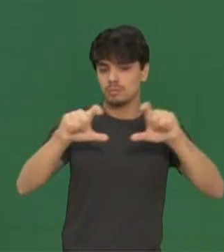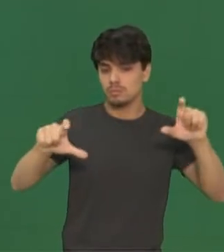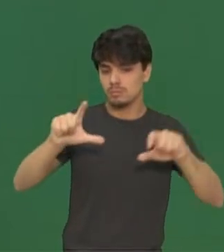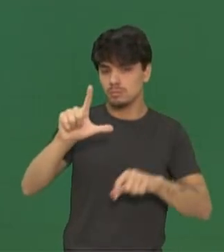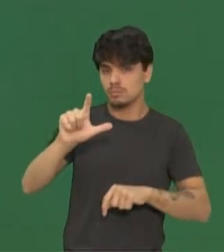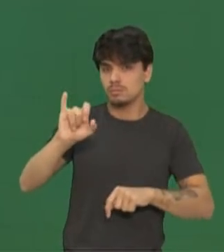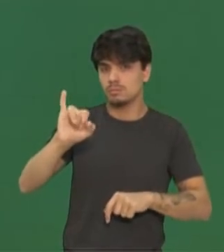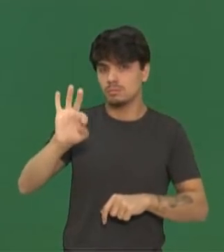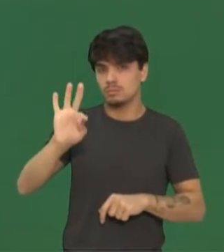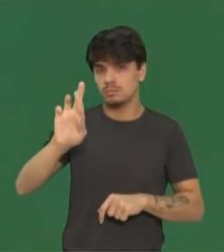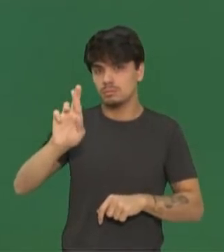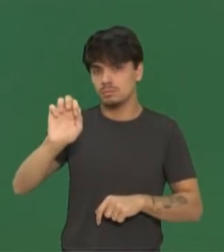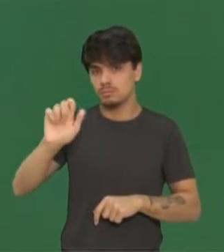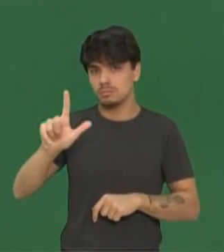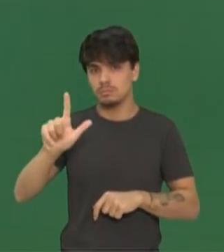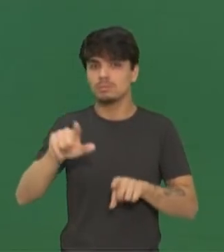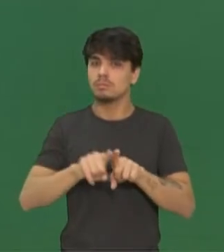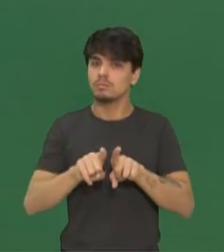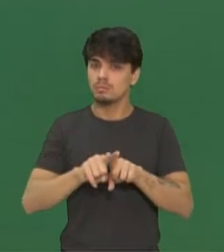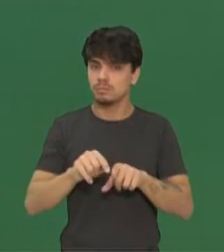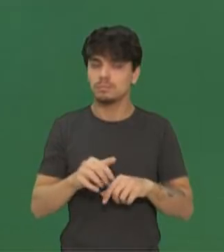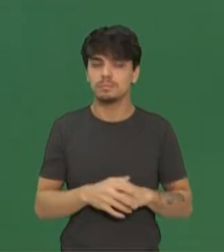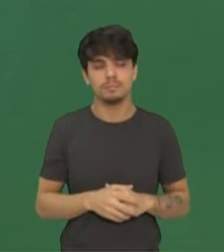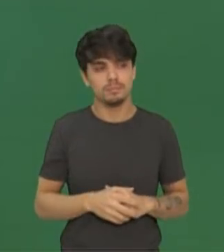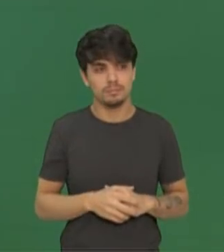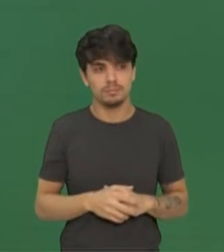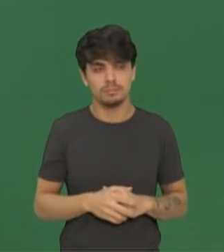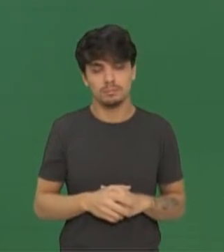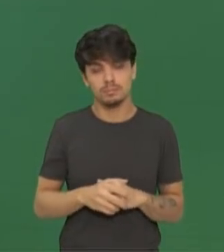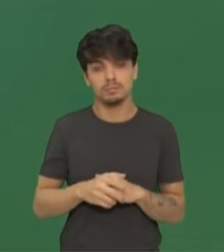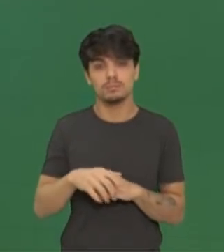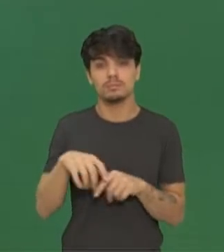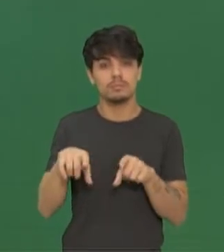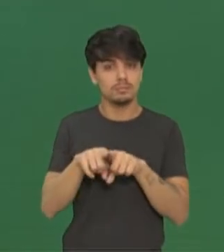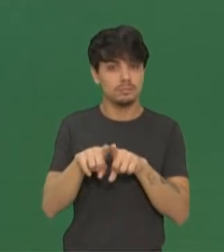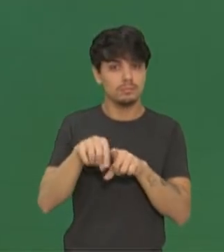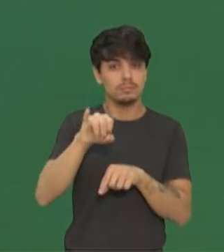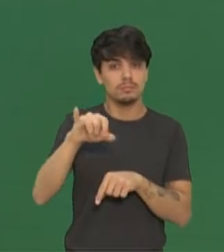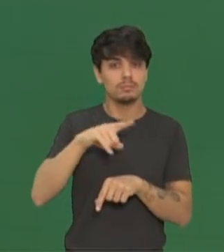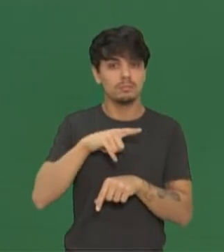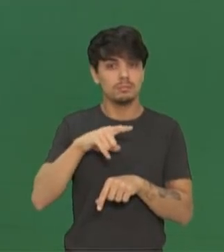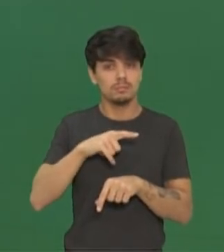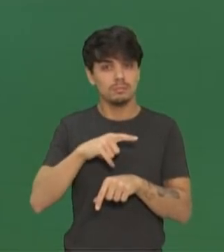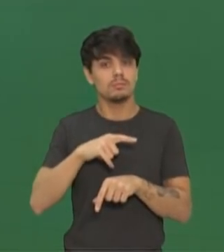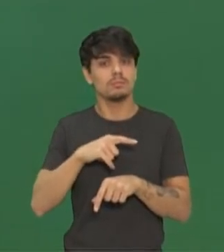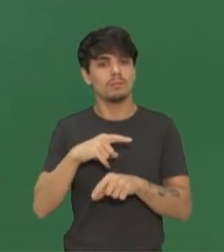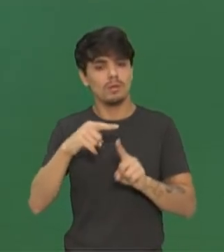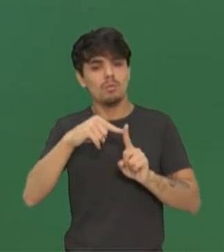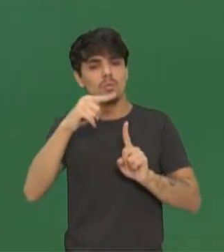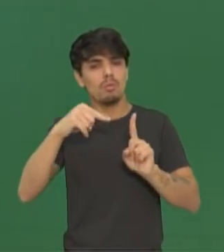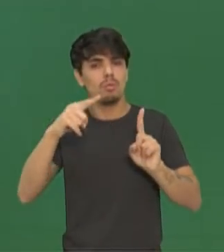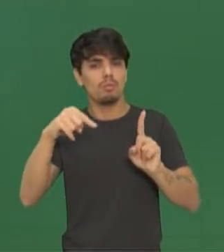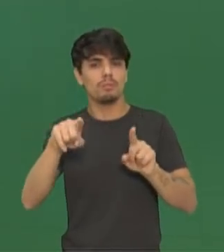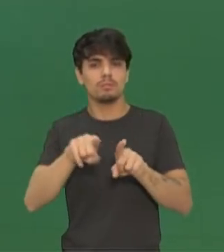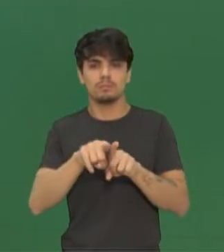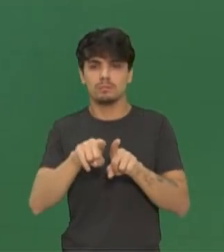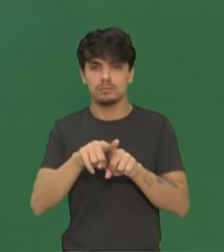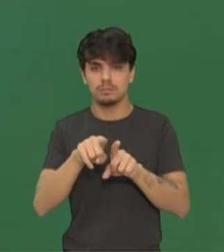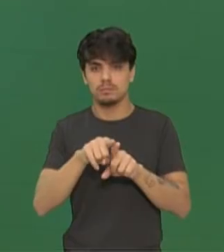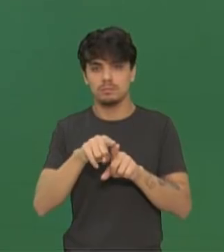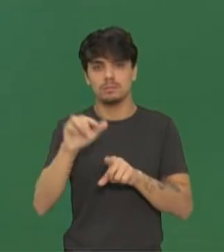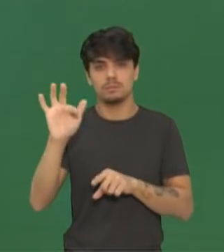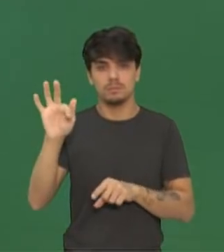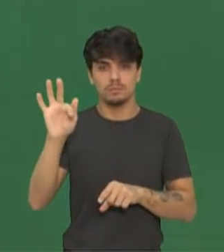gente isolou na incógnita C. E mesma coisa, se você tiver a temperatura em Fahrenheit, você substitui no lugar